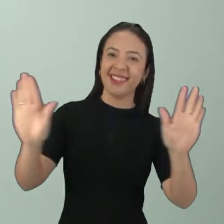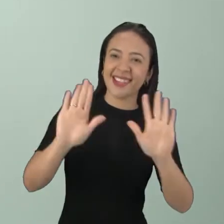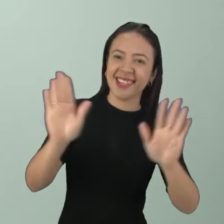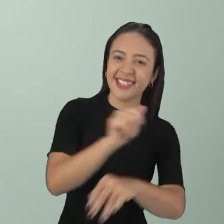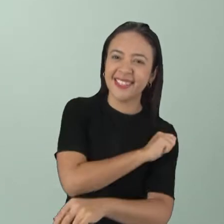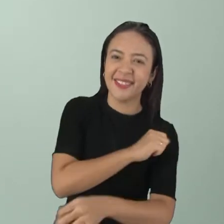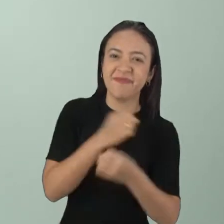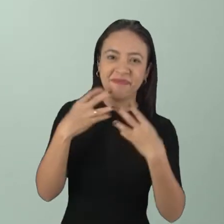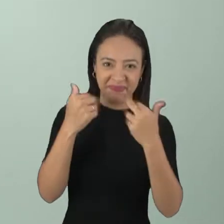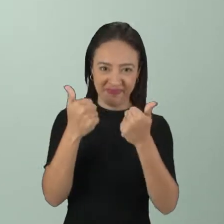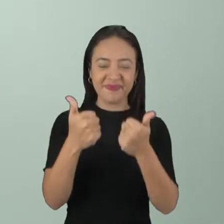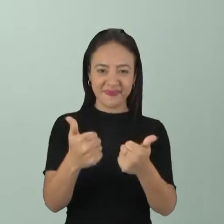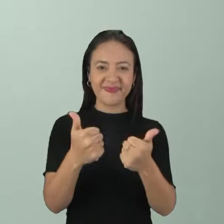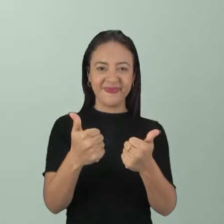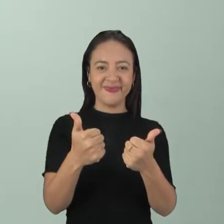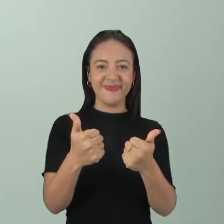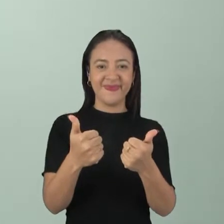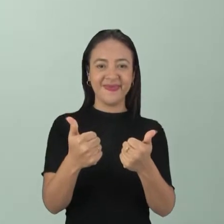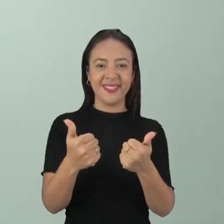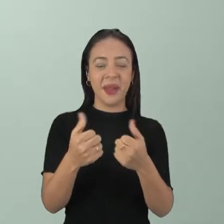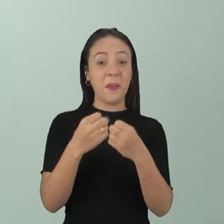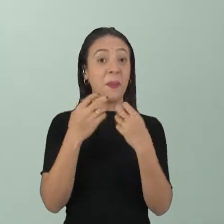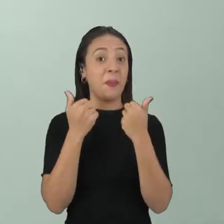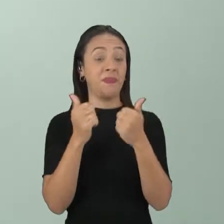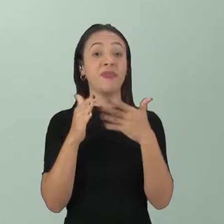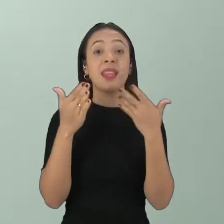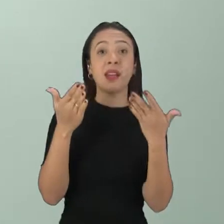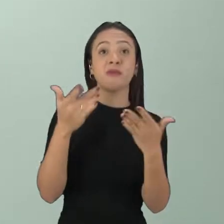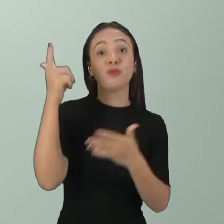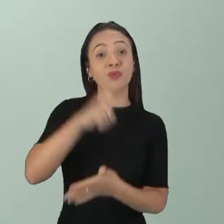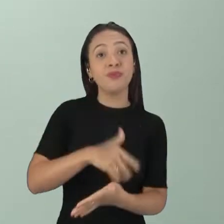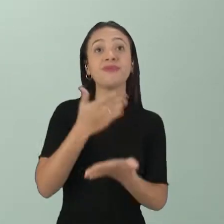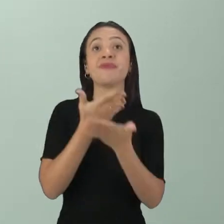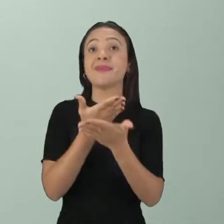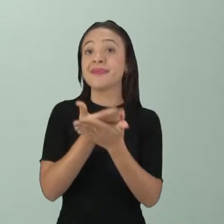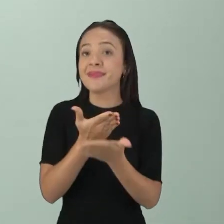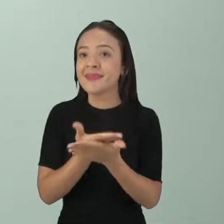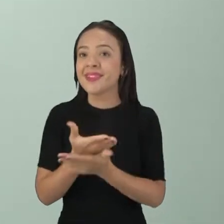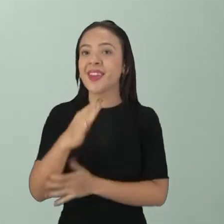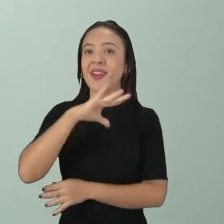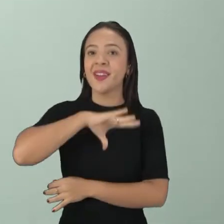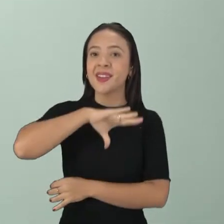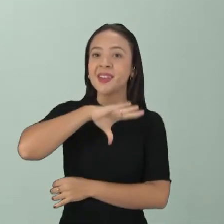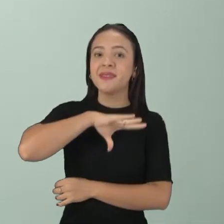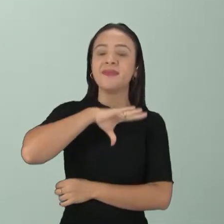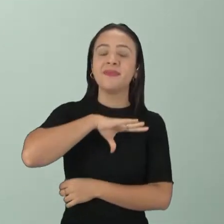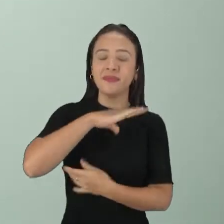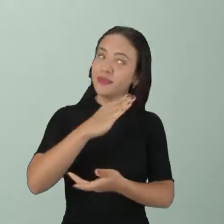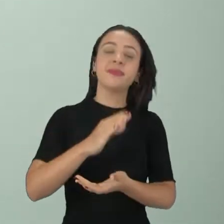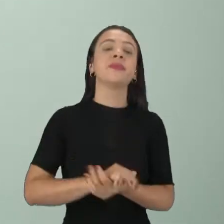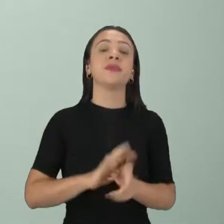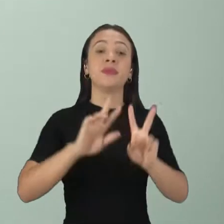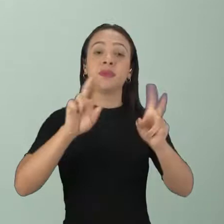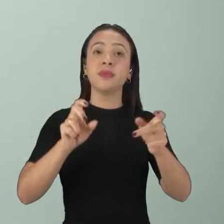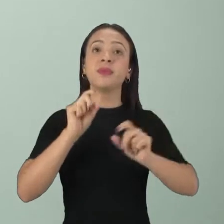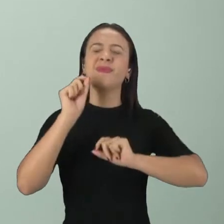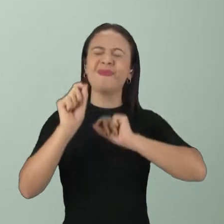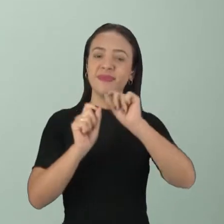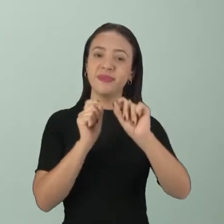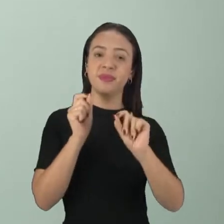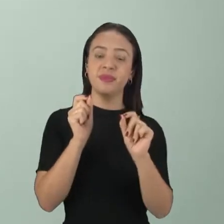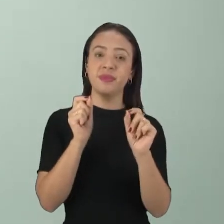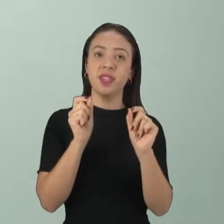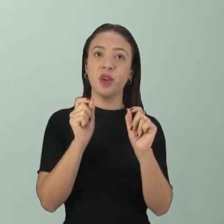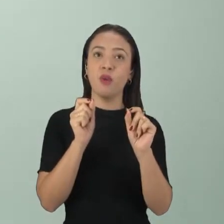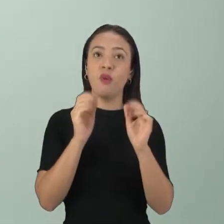Olá, alunos, tudo bem com vocês? Espero que sim. Mais uma aula de língua portuguesa e o tema de hoje que